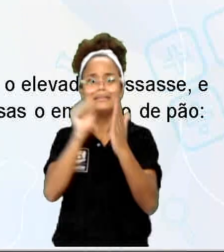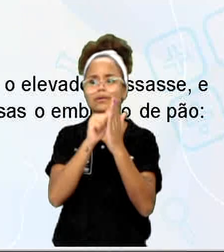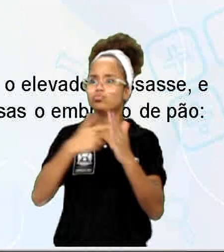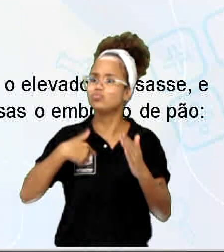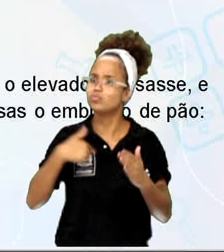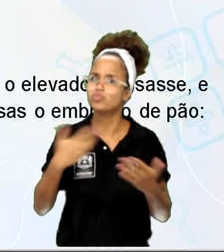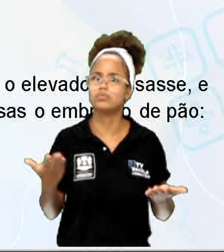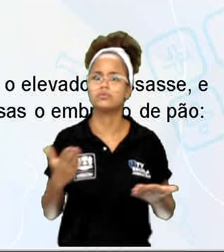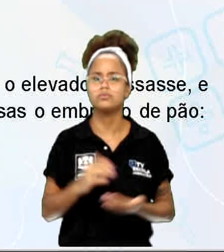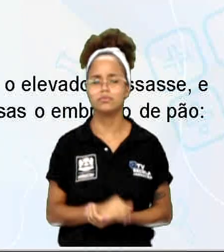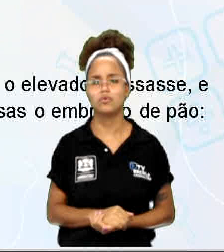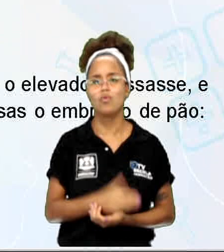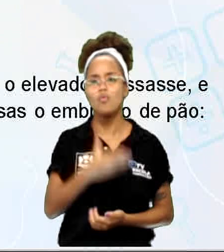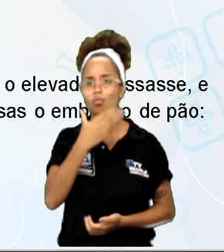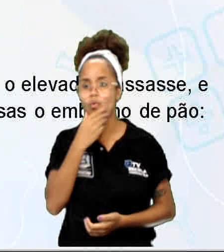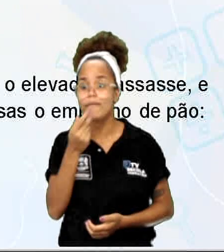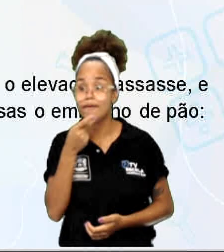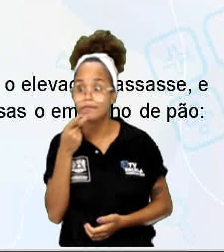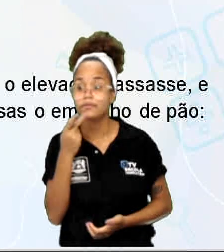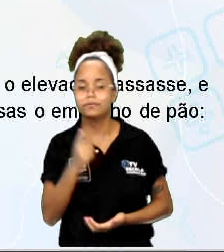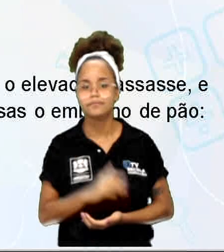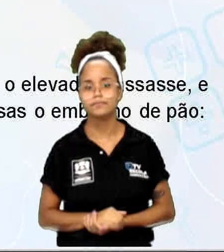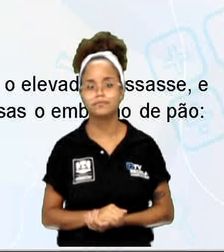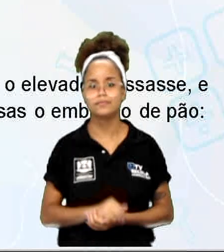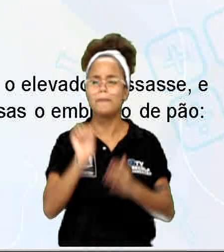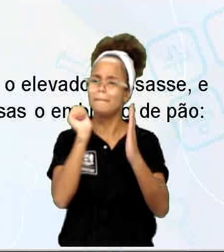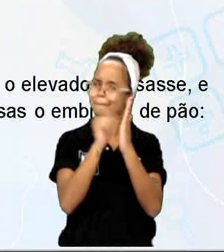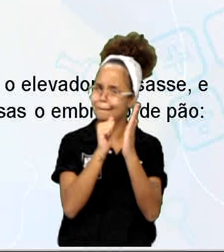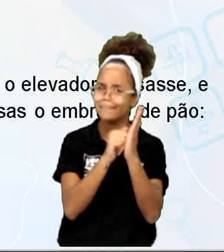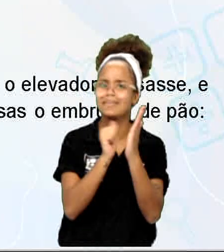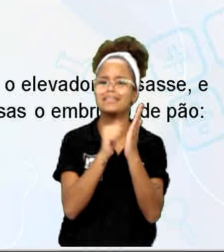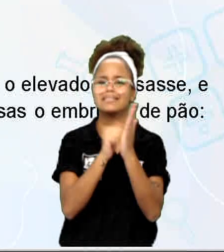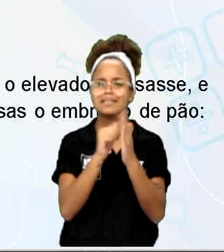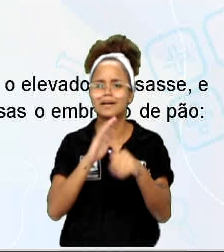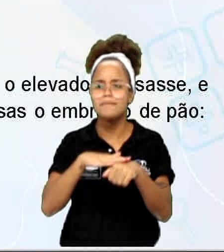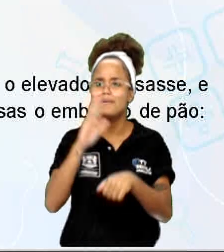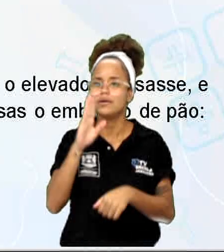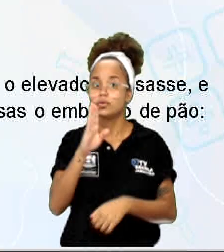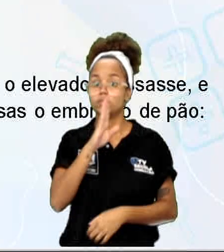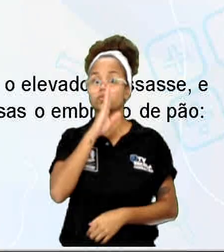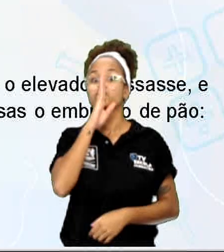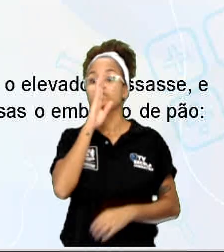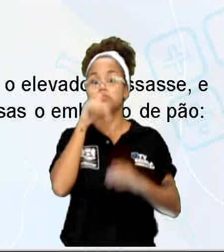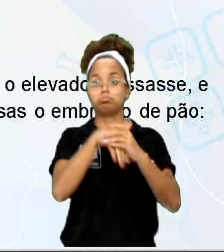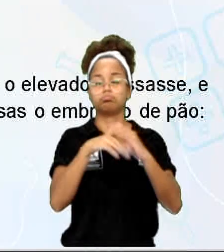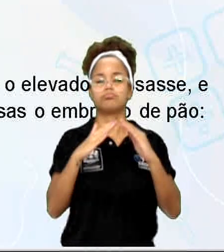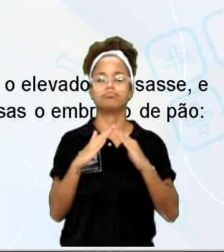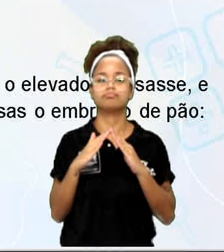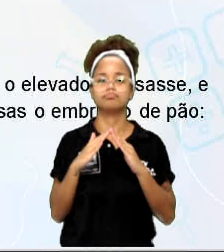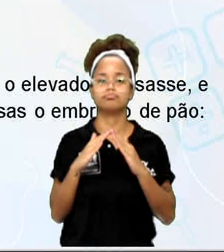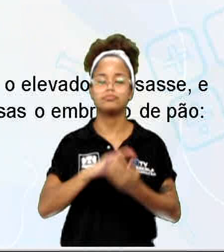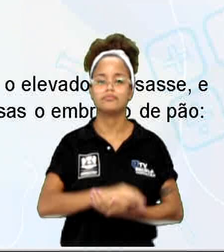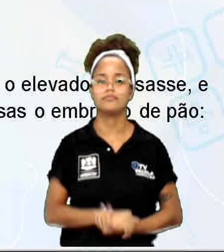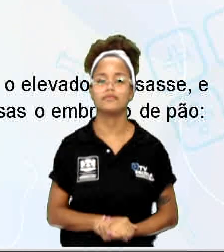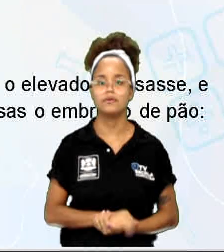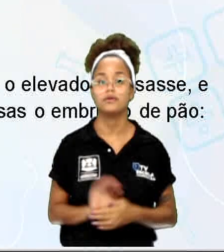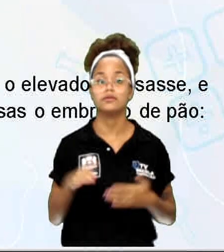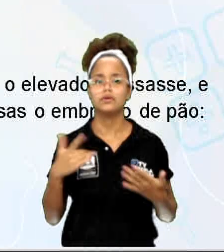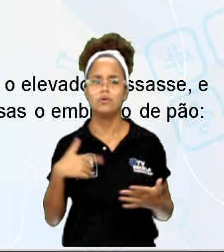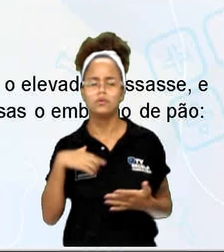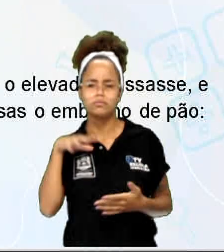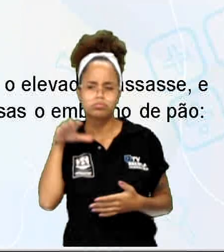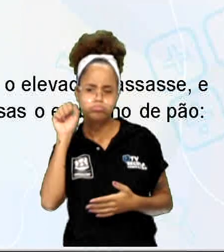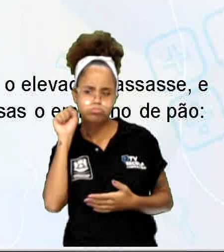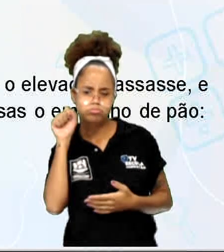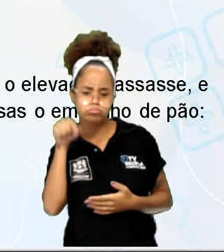sou eu, chamou em voz baixa. Quanto mais batia, mais silêncio fazia lá dentro. Enquanto isso, ouvia lá